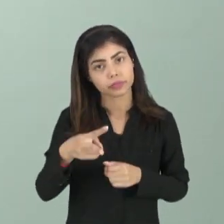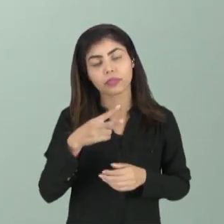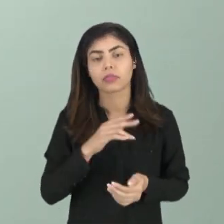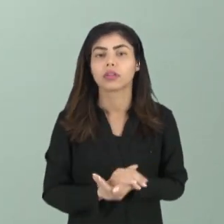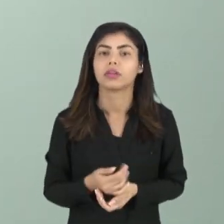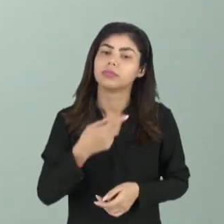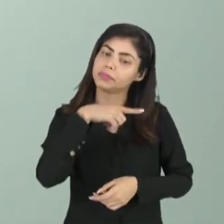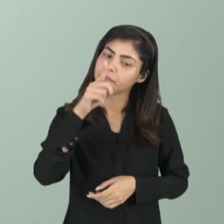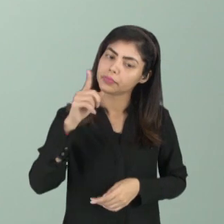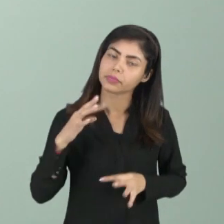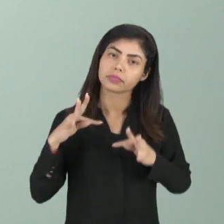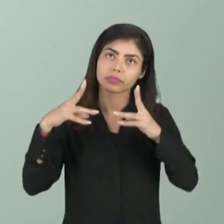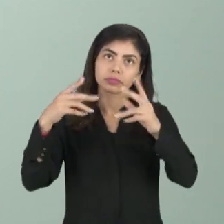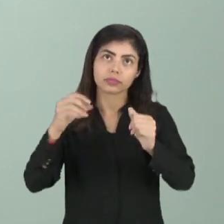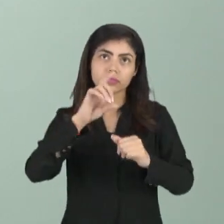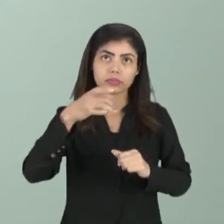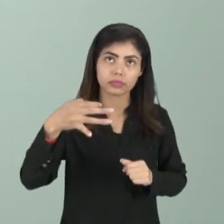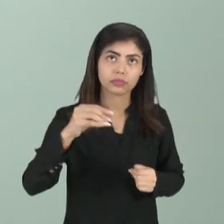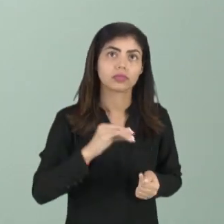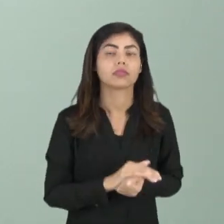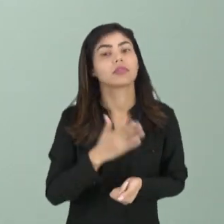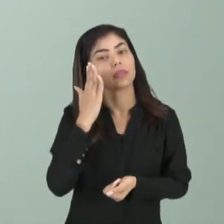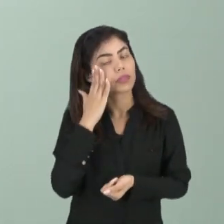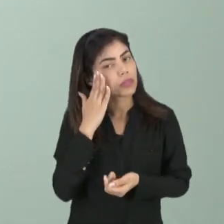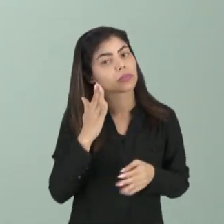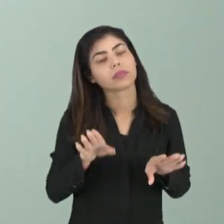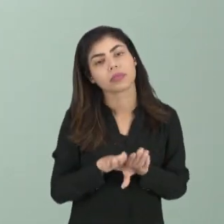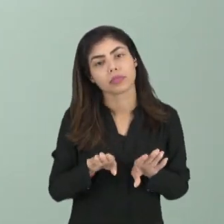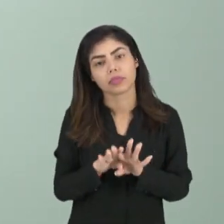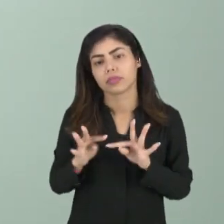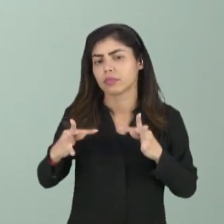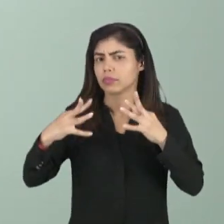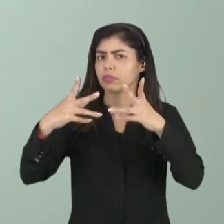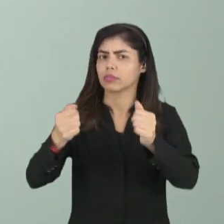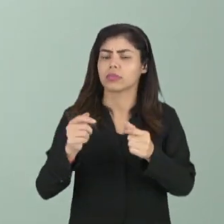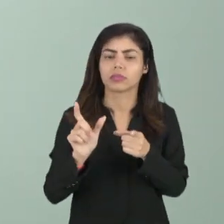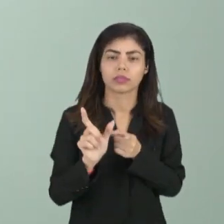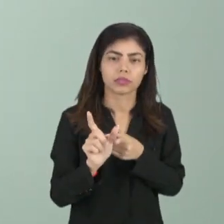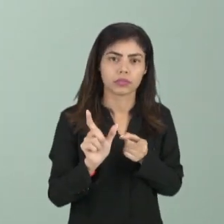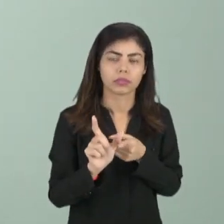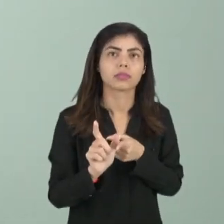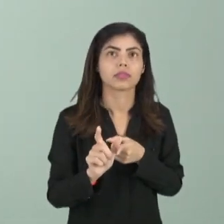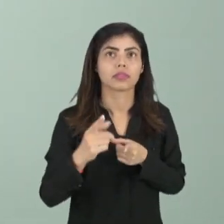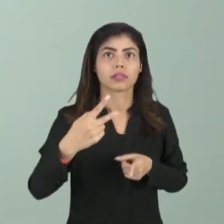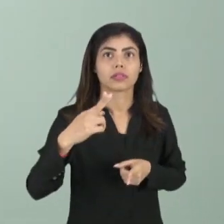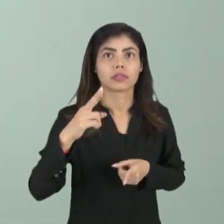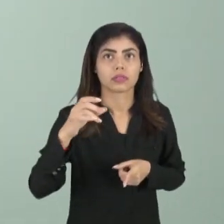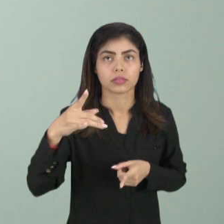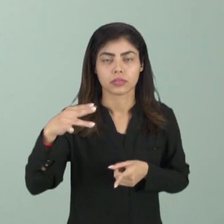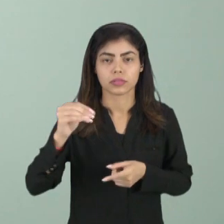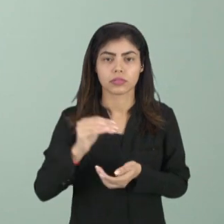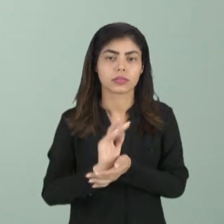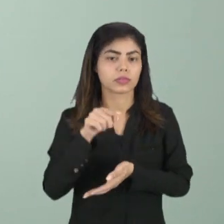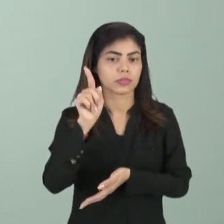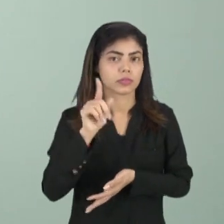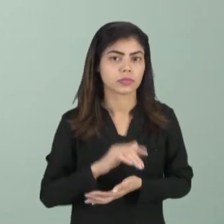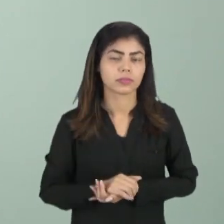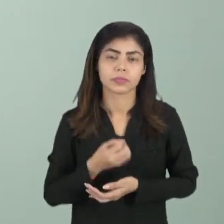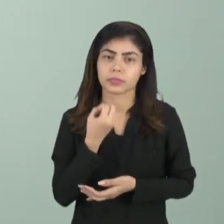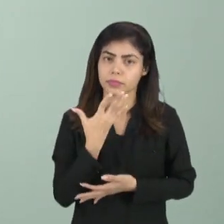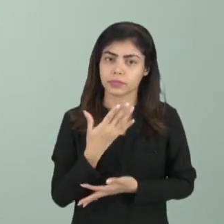acentuar as palavras oxítonas e entendemos também que a todas as proparoxítonas são acentuadas